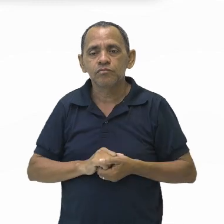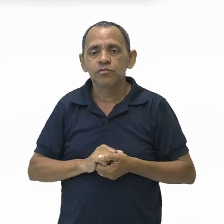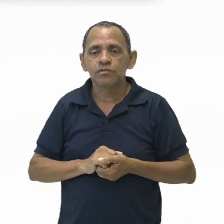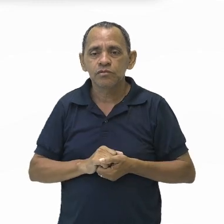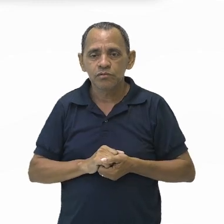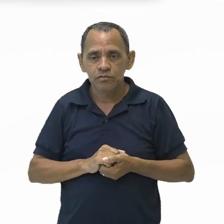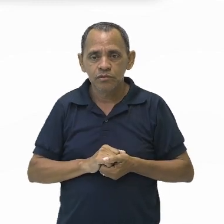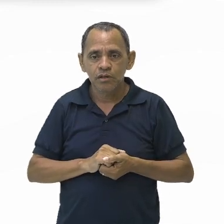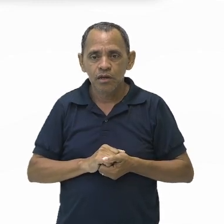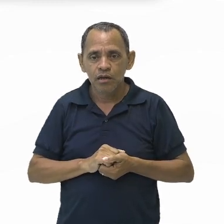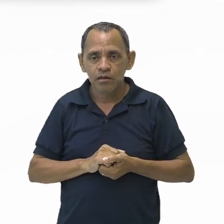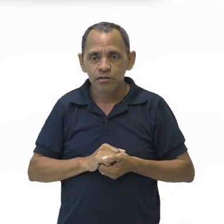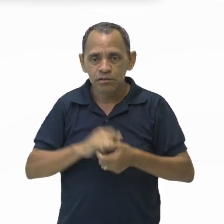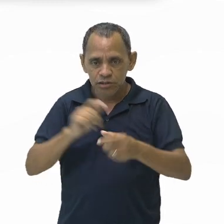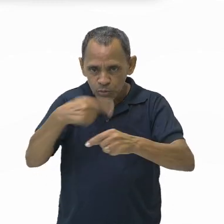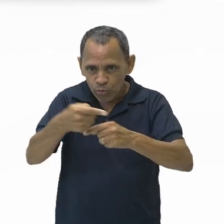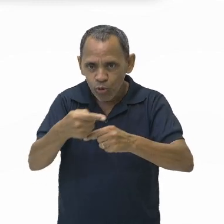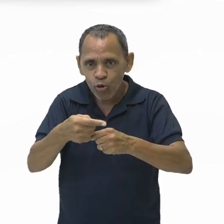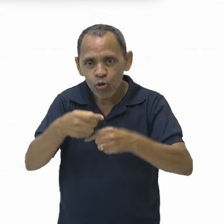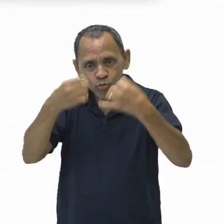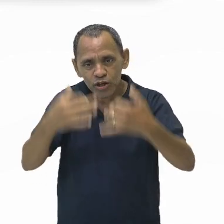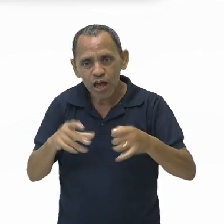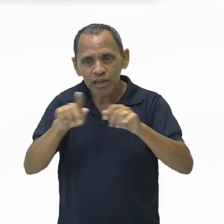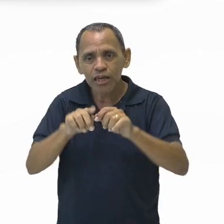daqui a pouco, né? Como está aparecendo aí na imagem.